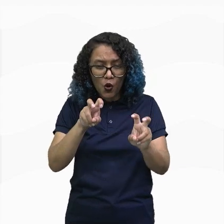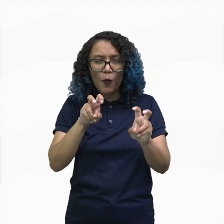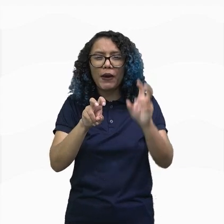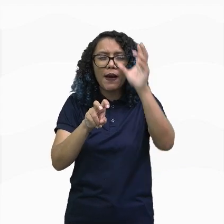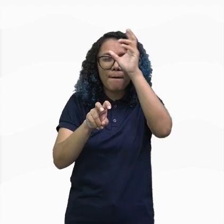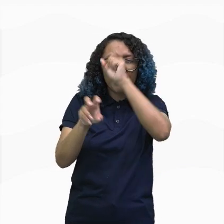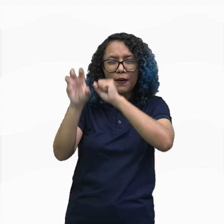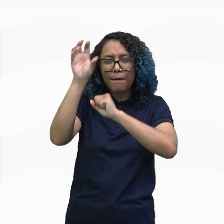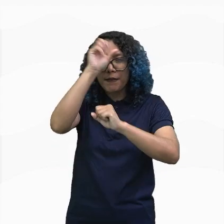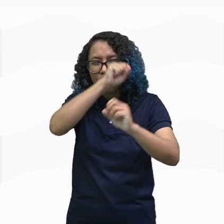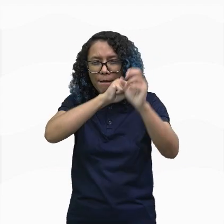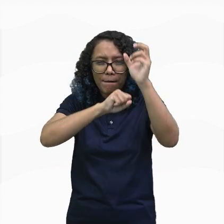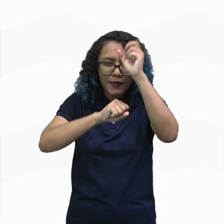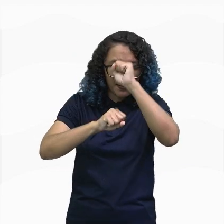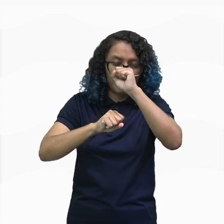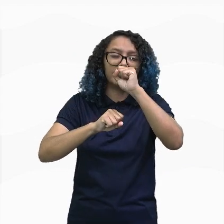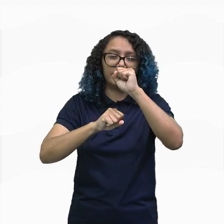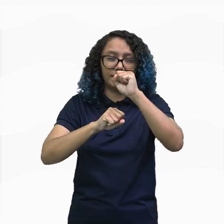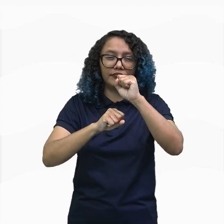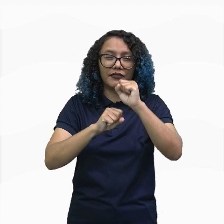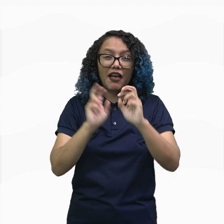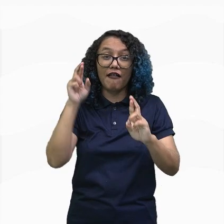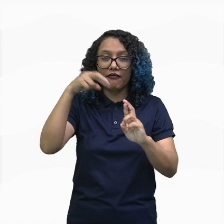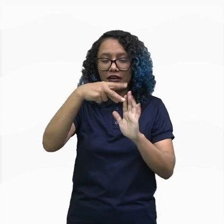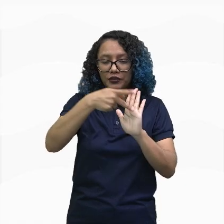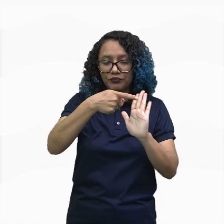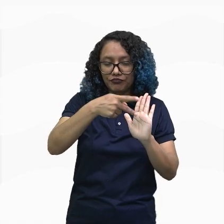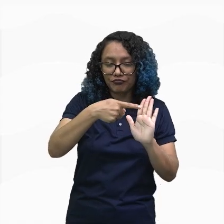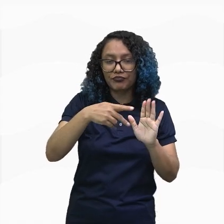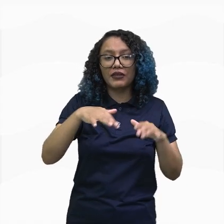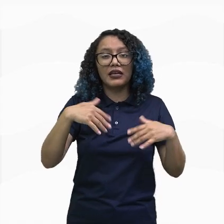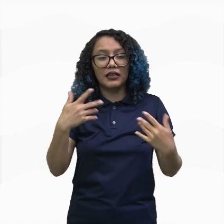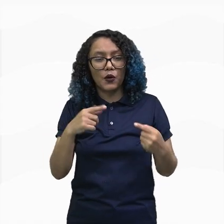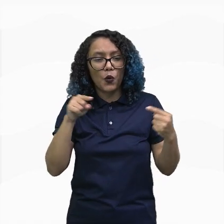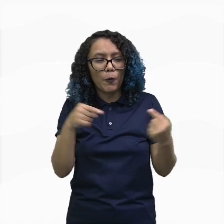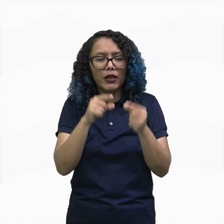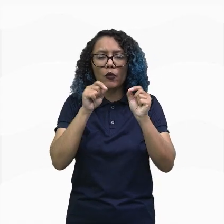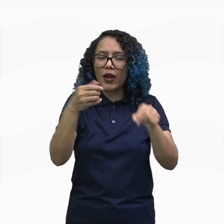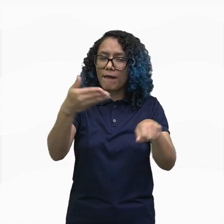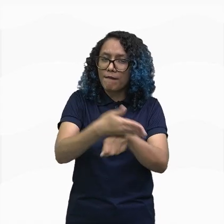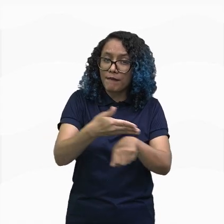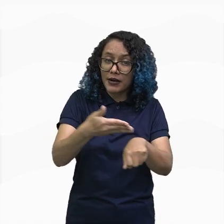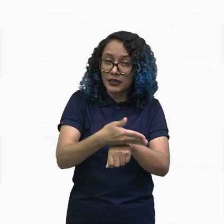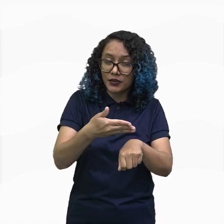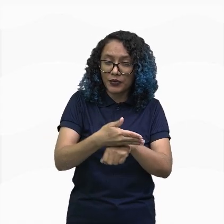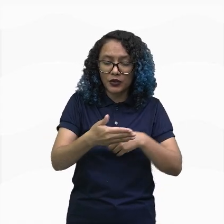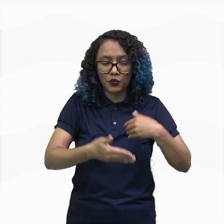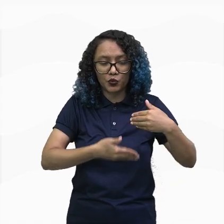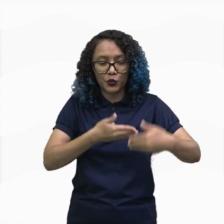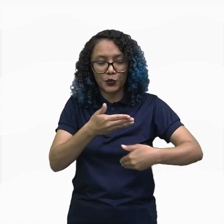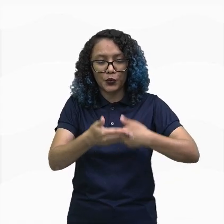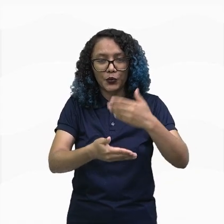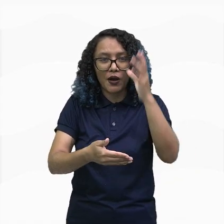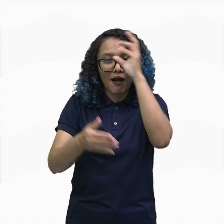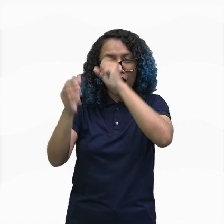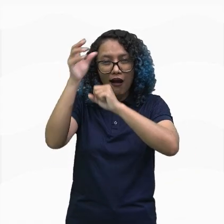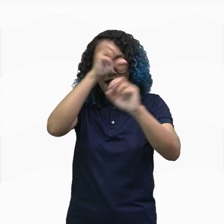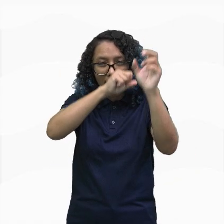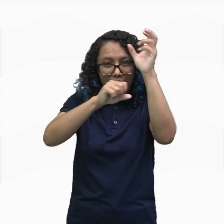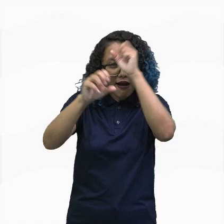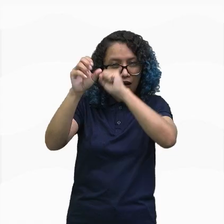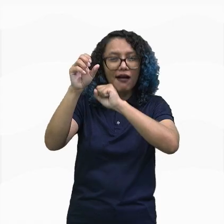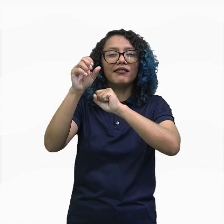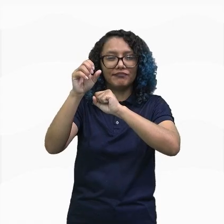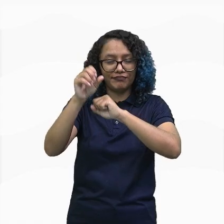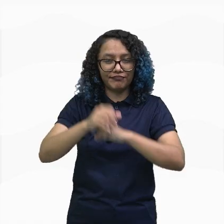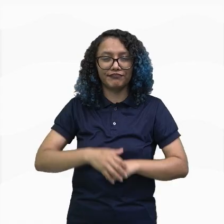aprendeu. Então, nesse sentido, ele está participando, né, do processo de aprendizagem, porque ele